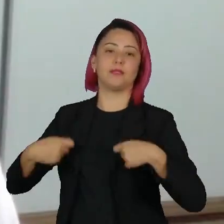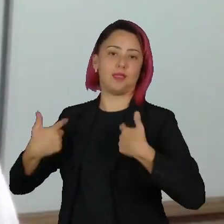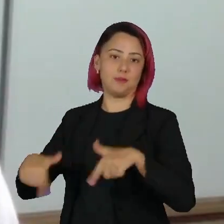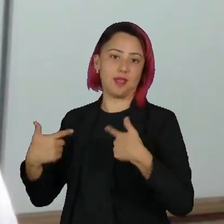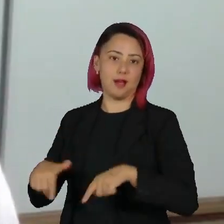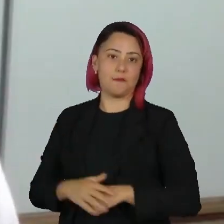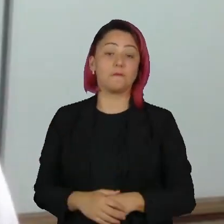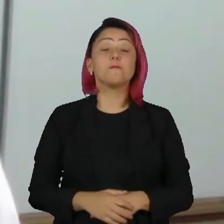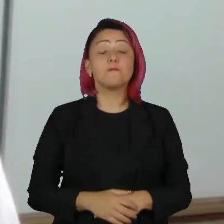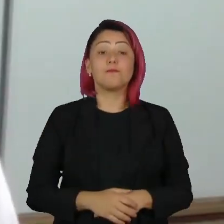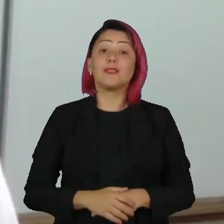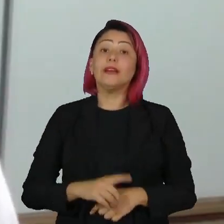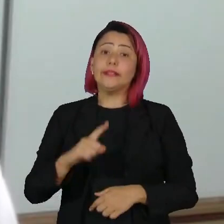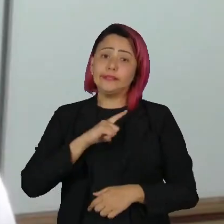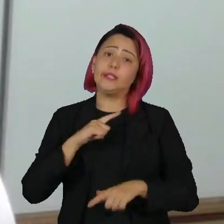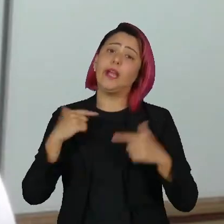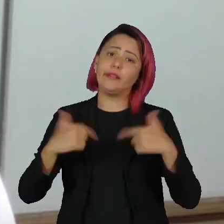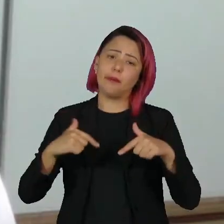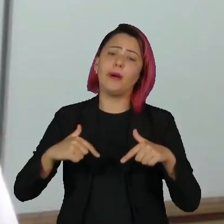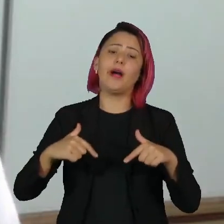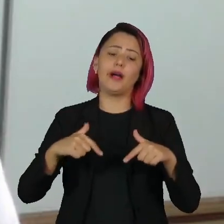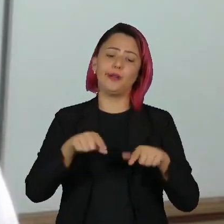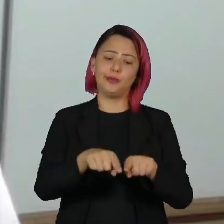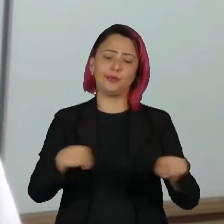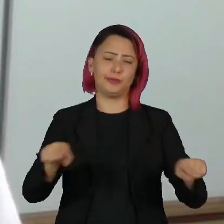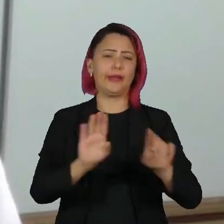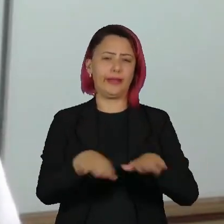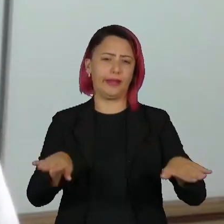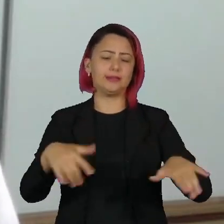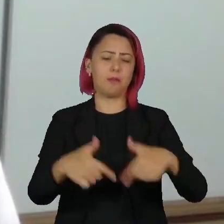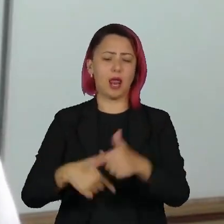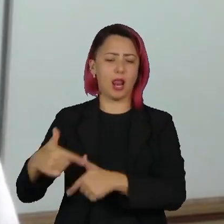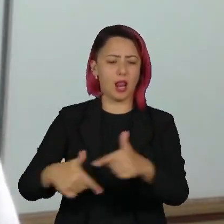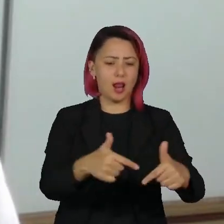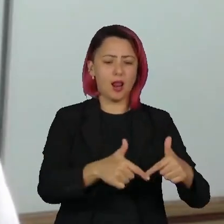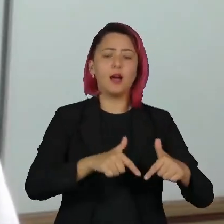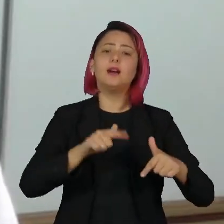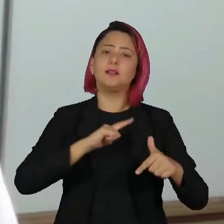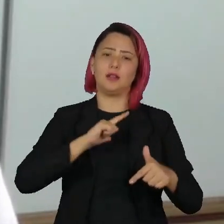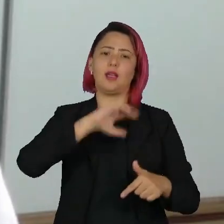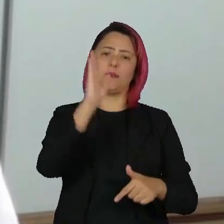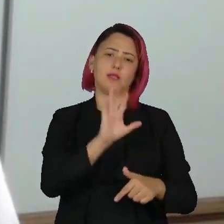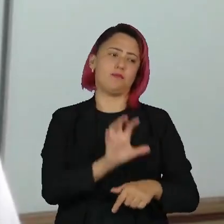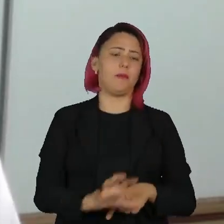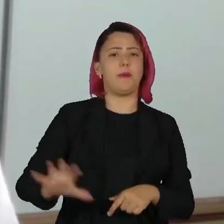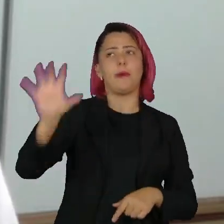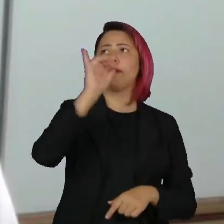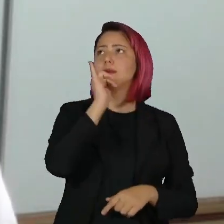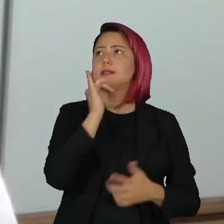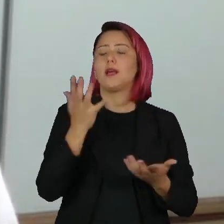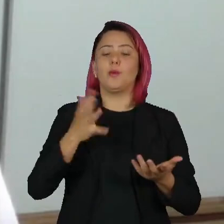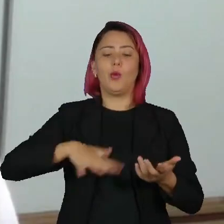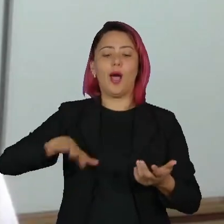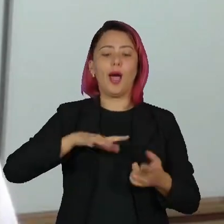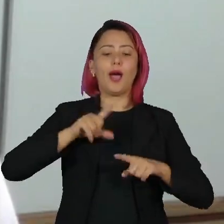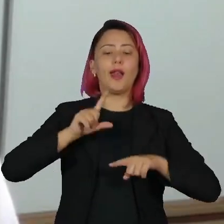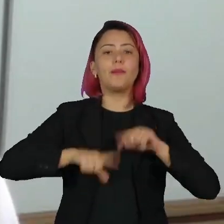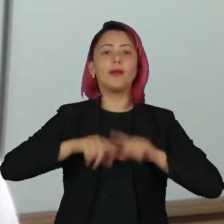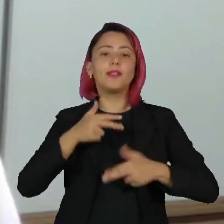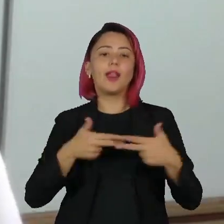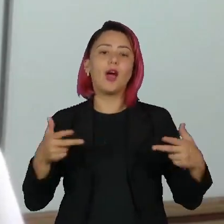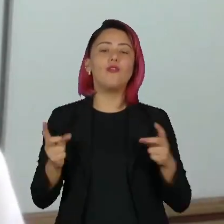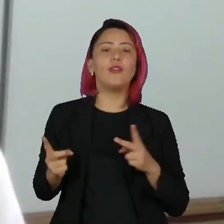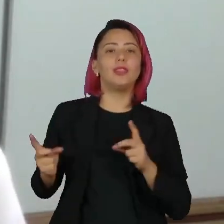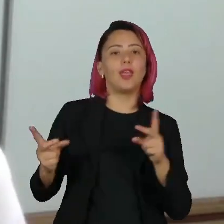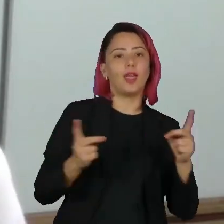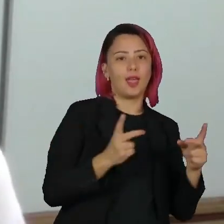trabalho infantil em todas as regiões brasileiras, né? A gente tem o comércio de produtos, de